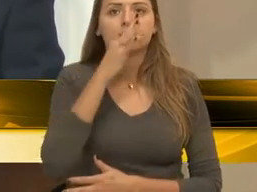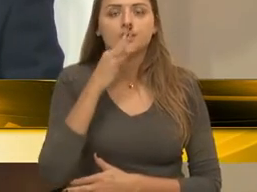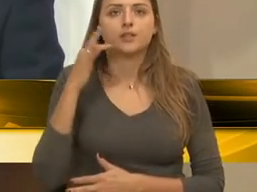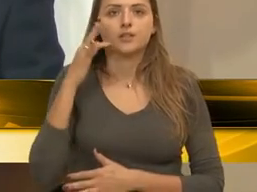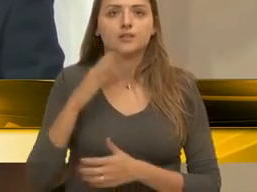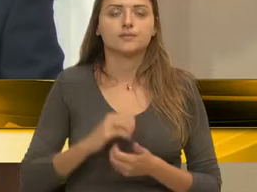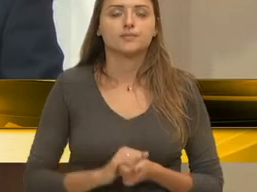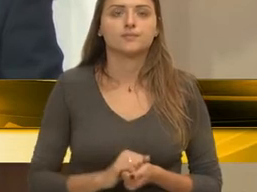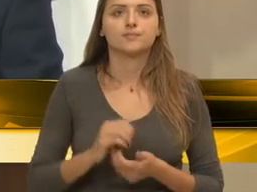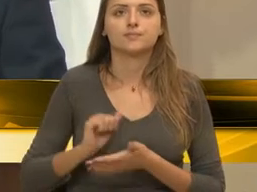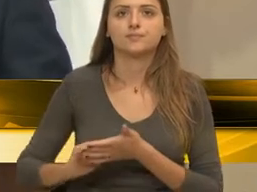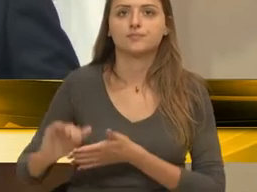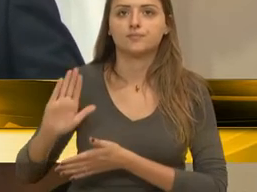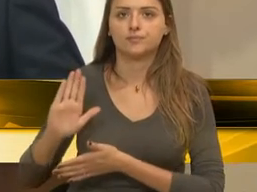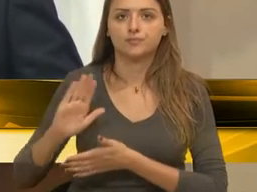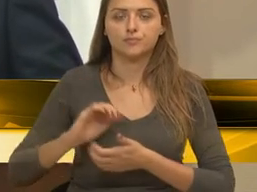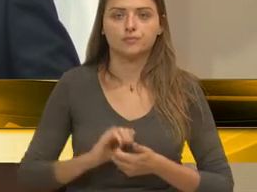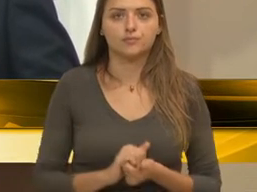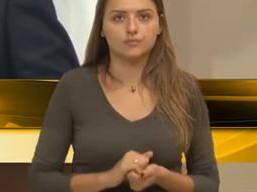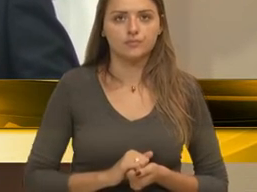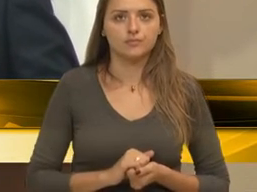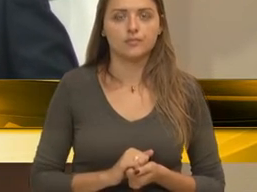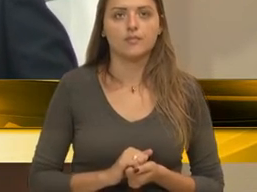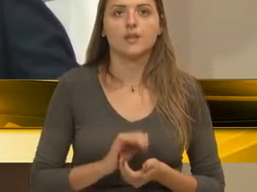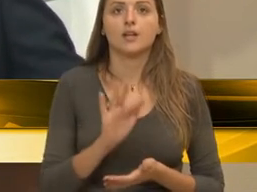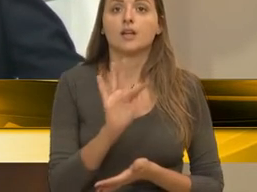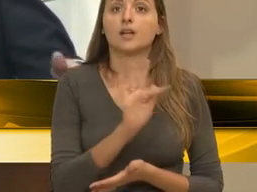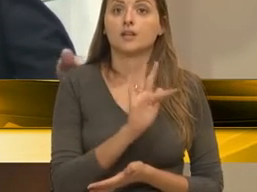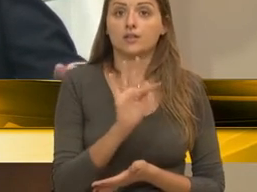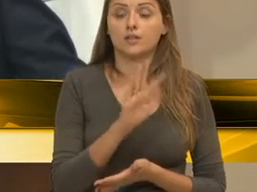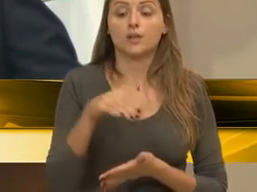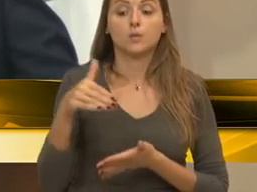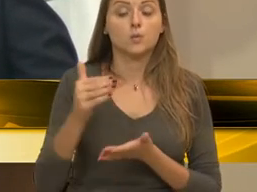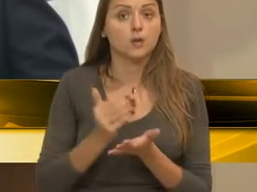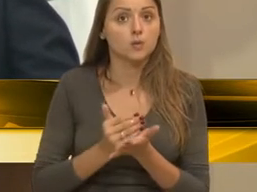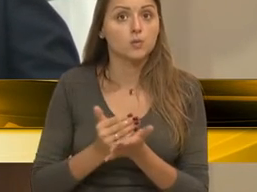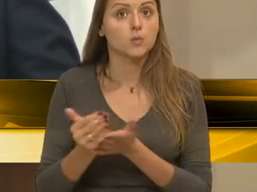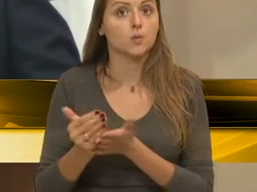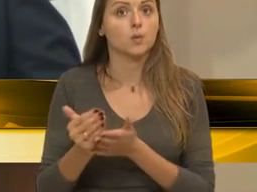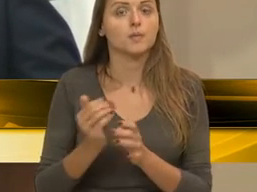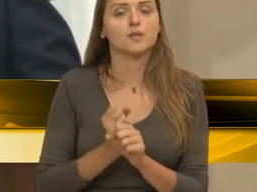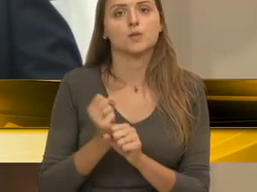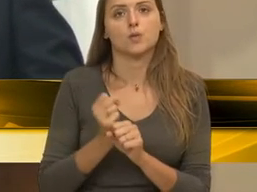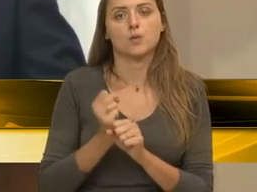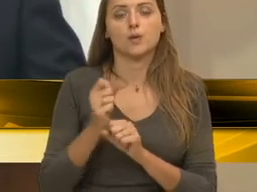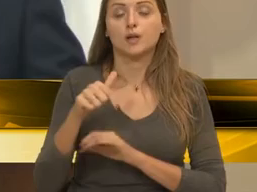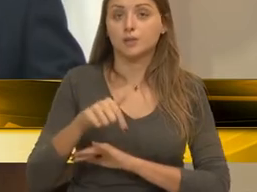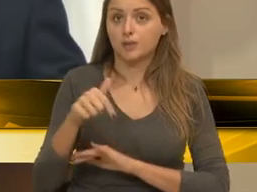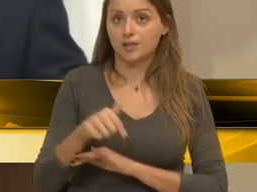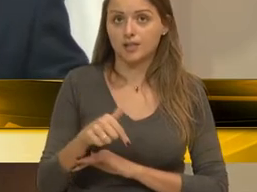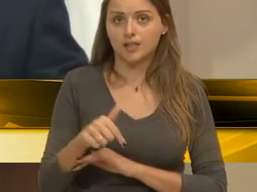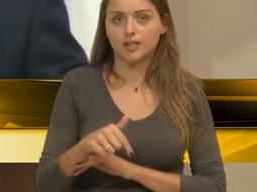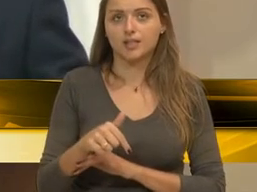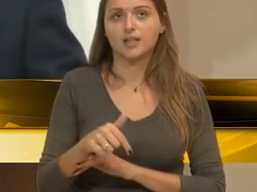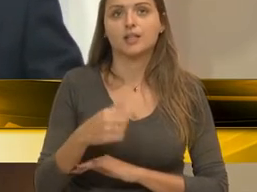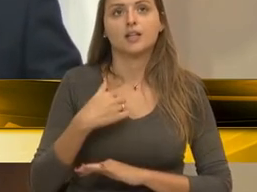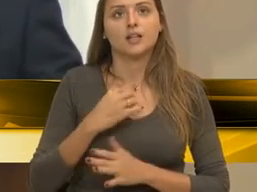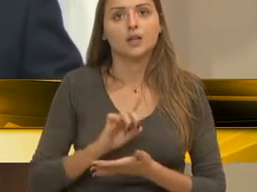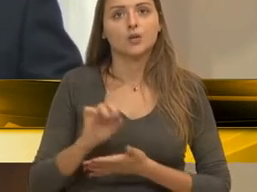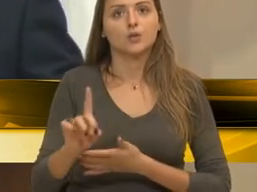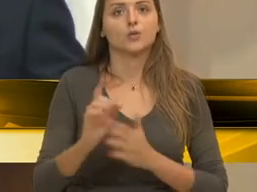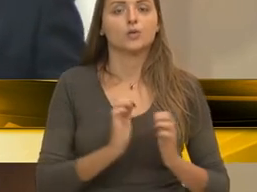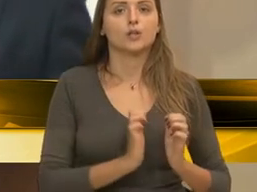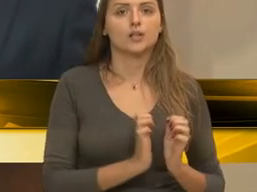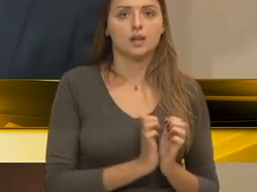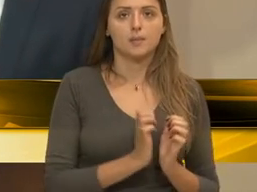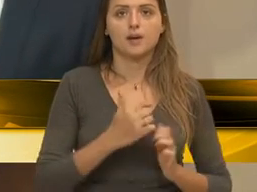Tanto parte, vereador. Em fevereiro, quando começou aqui o ano legislativo, eu estive lá na PAI junto com o